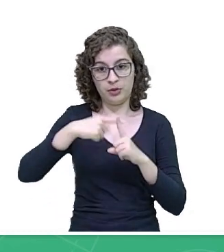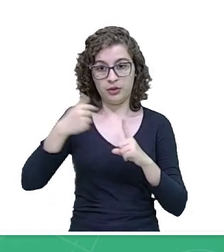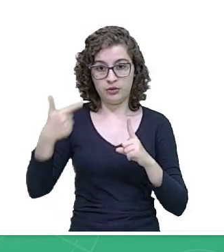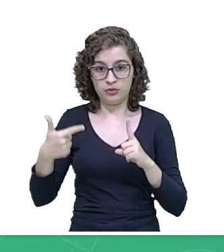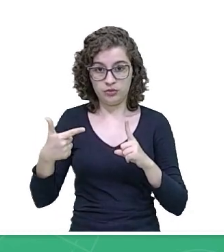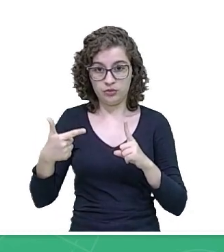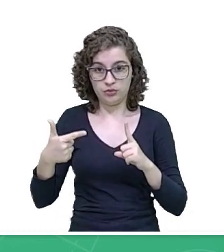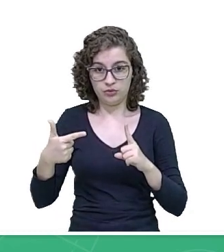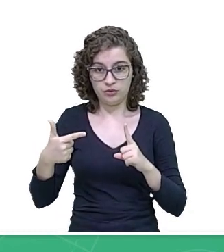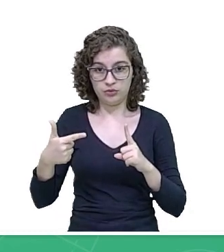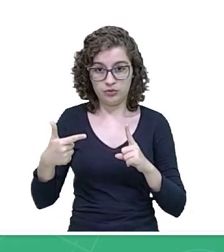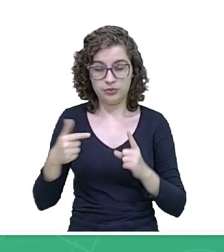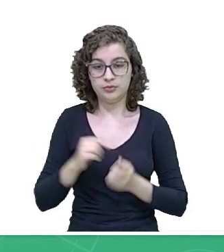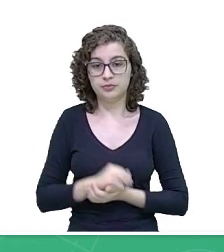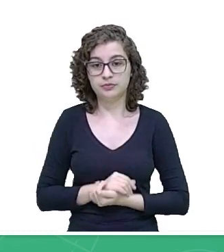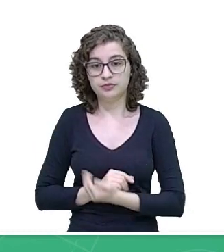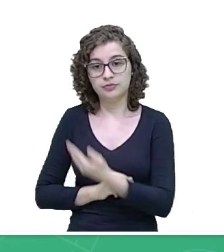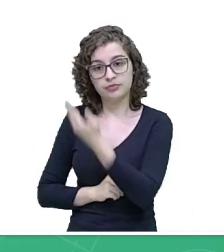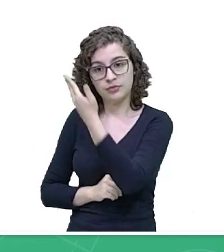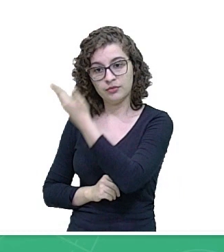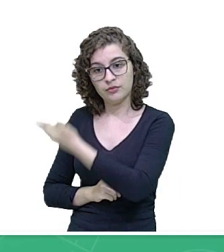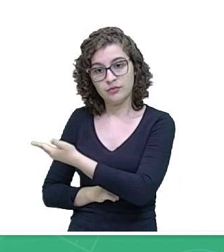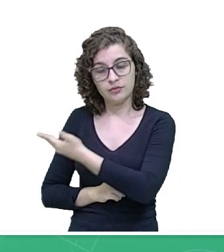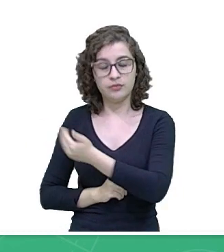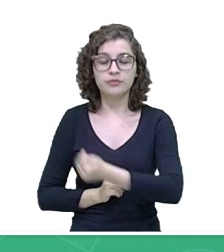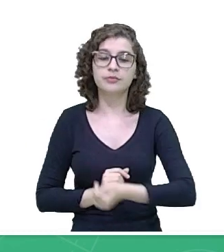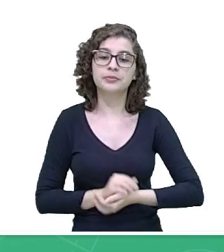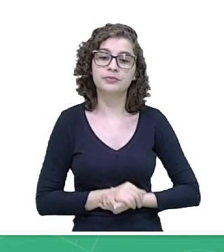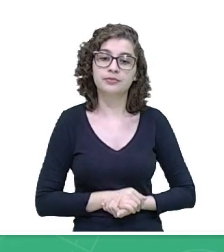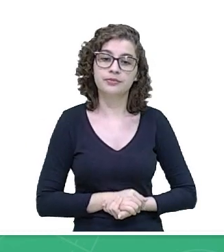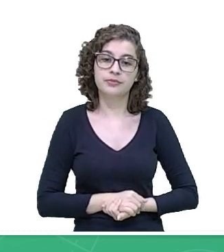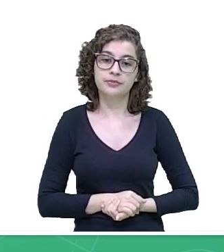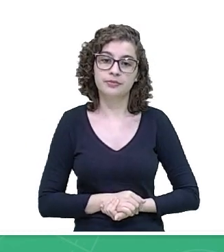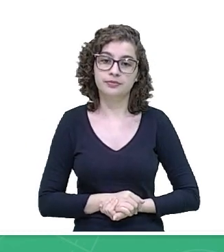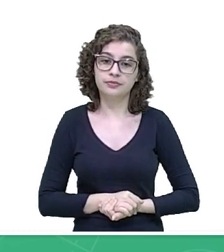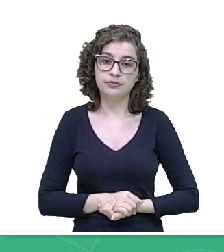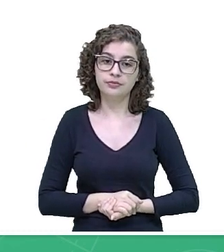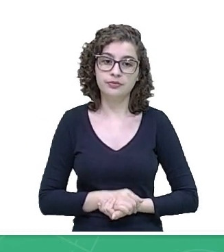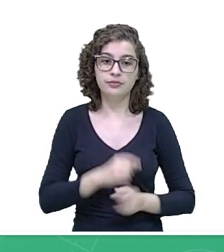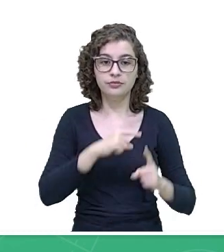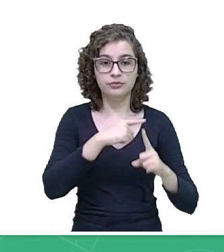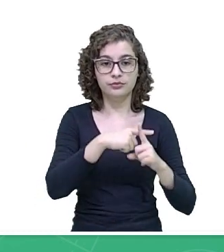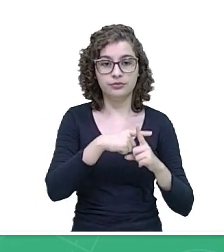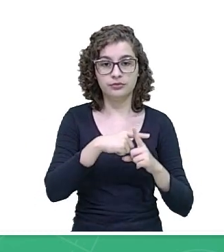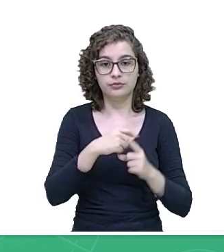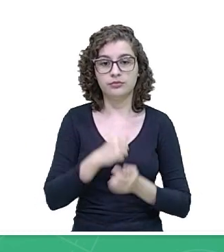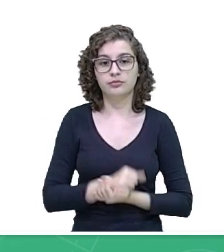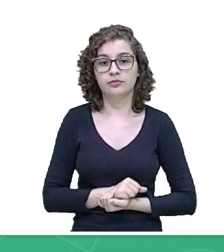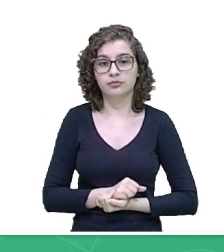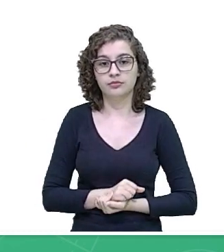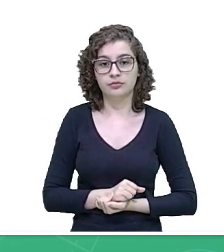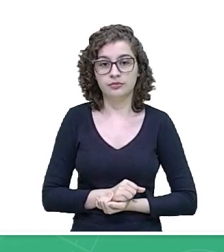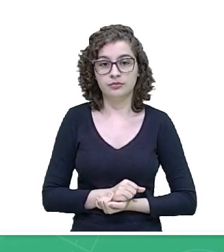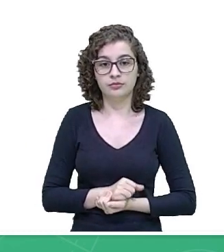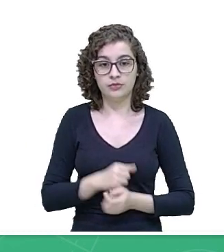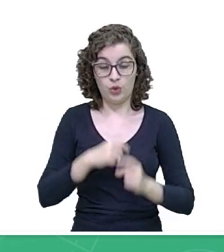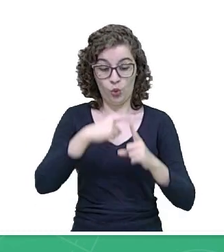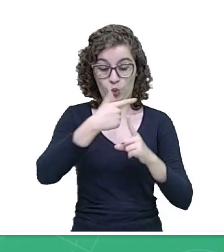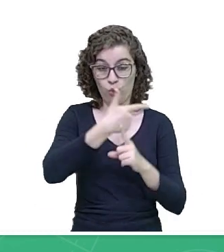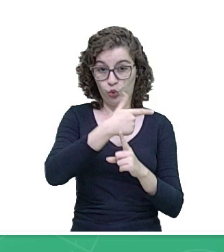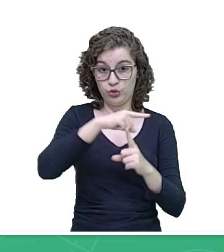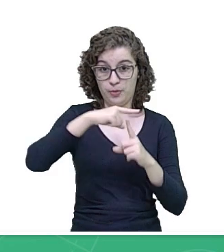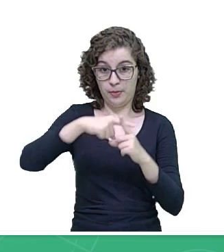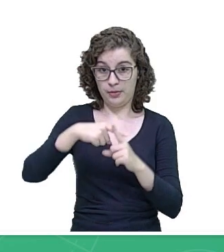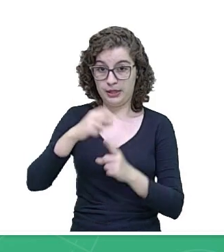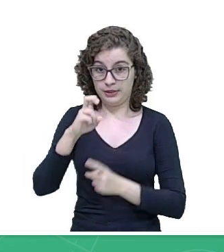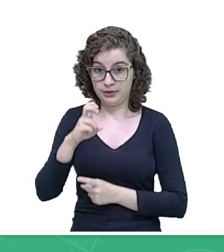2, vou colocar aqui ao lado, que vai dar 3, ó. Depois eu vou somar 2 mais